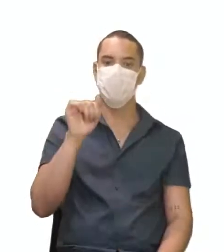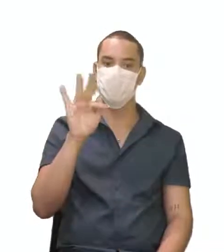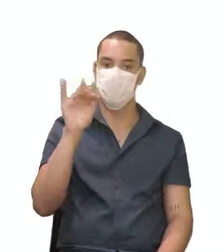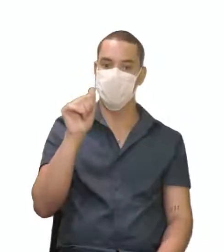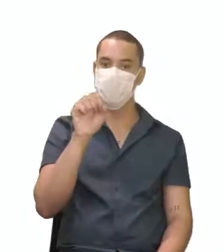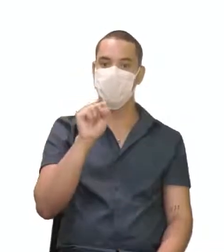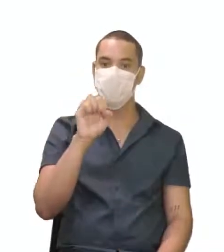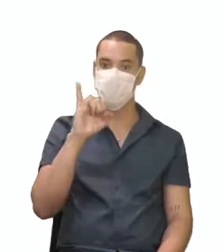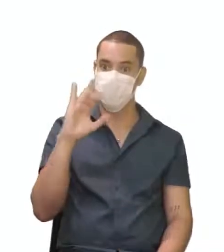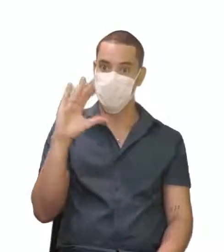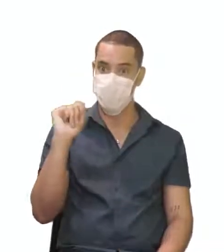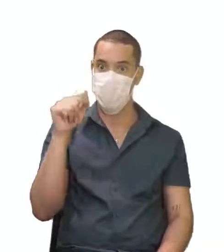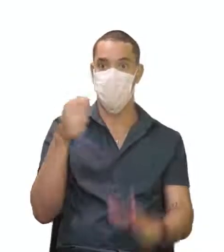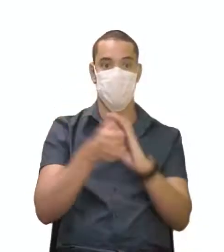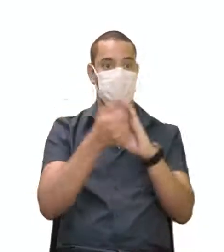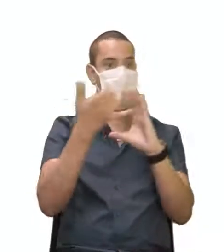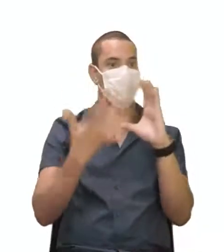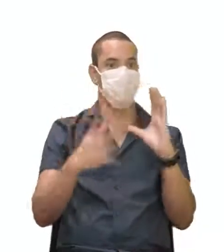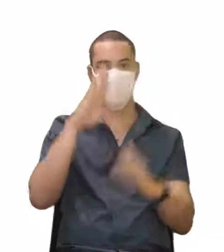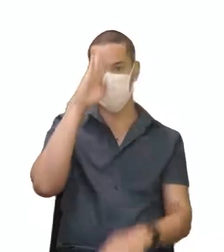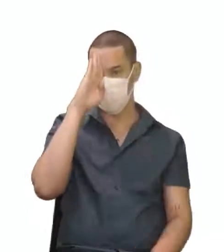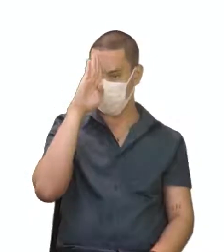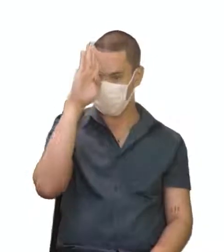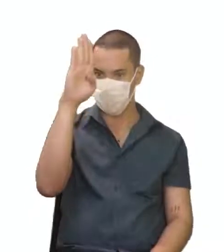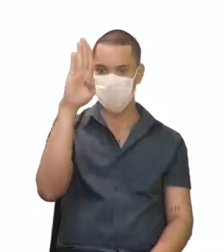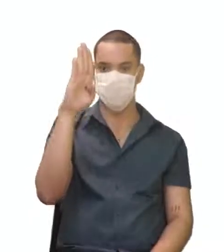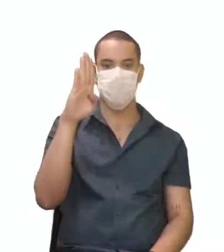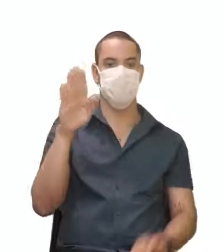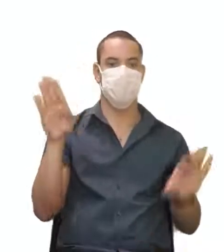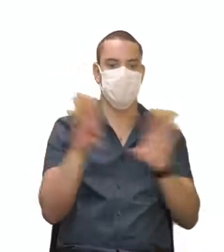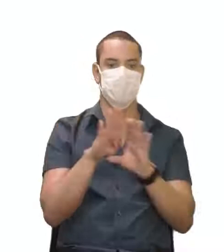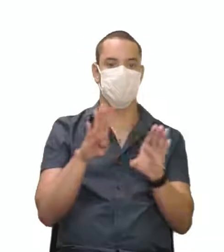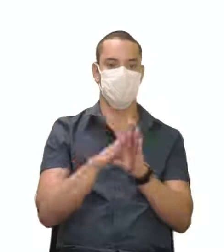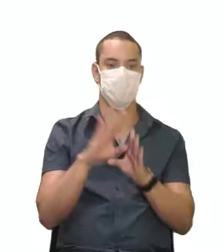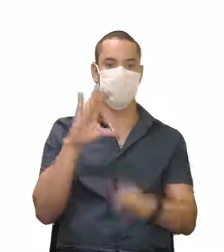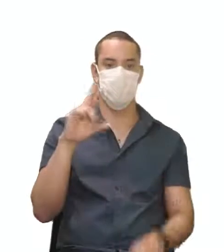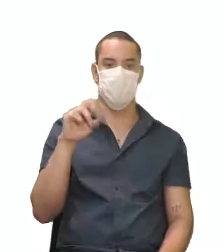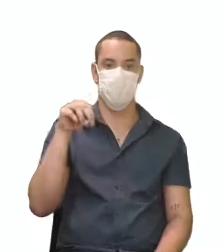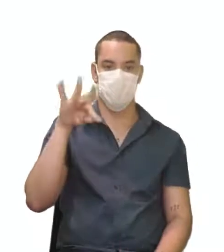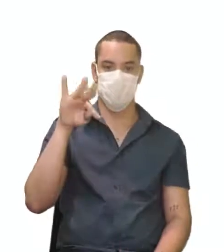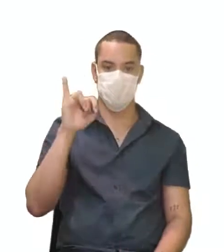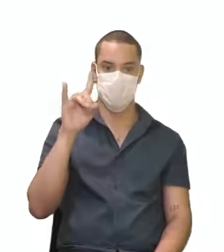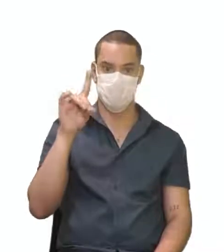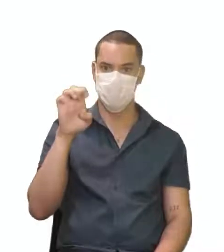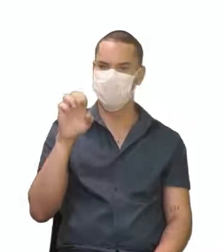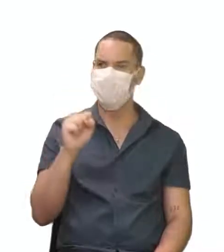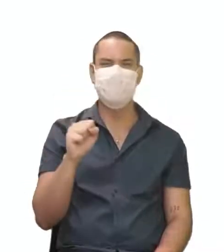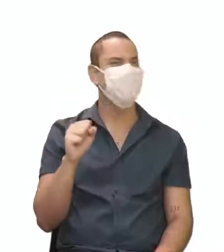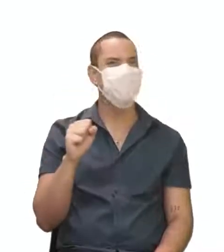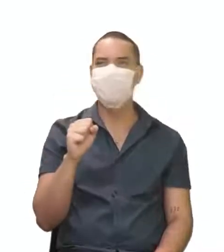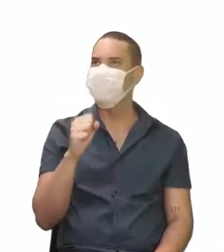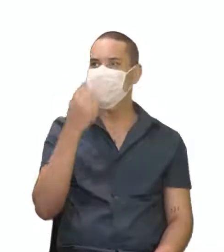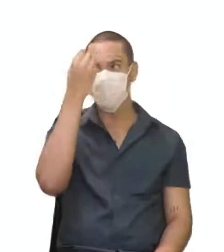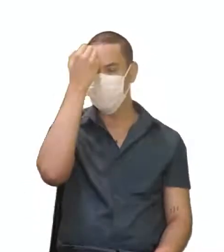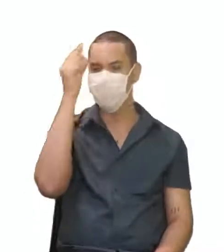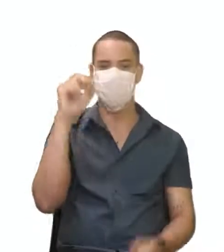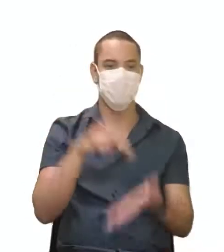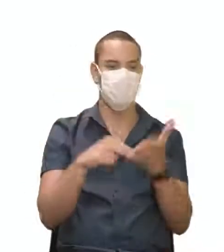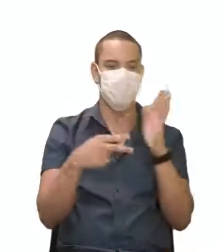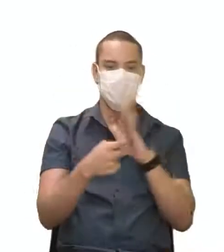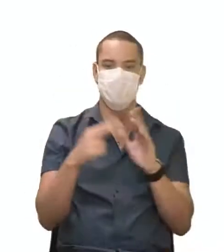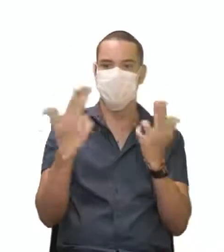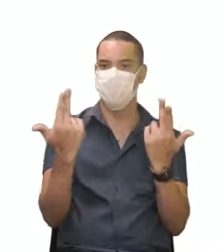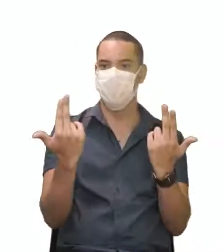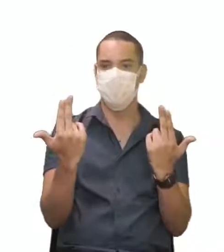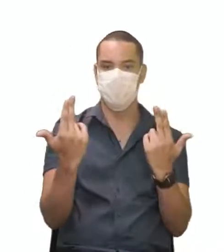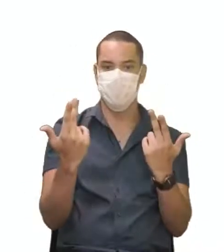equatorial. É a característica marcante da metáfase. As cromátides irmãs, professora, eu não lembro mais o que são cromátides irmãs.